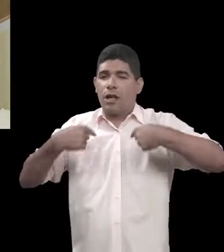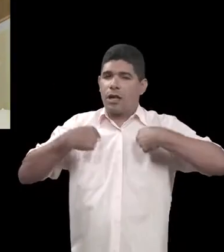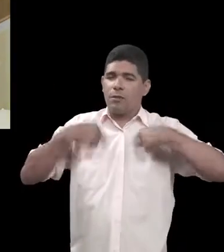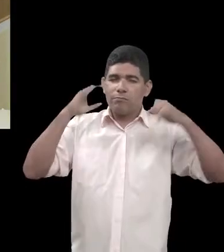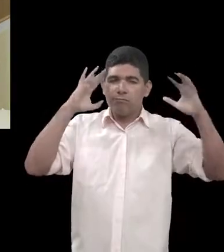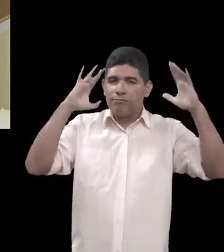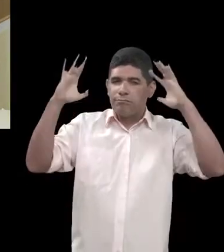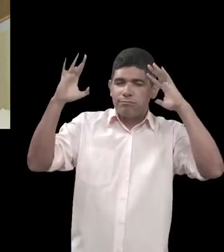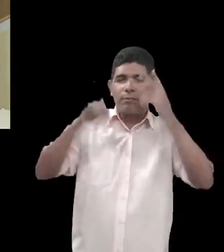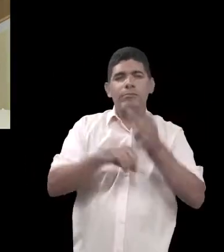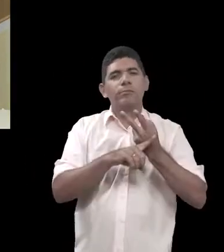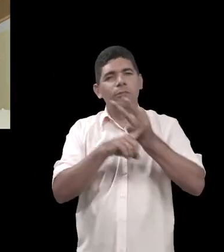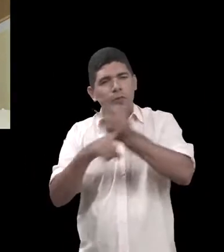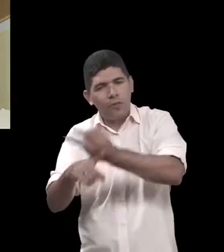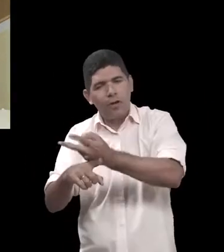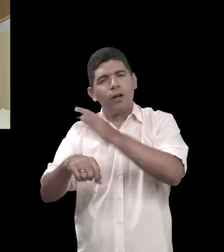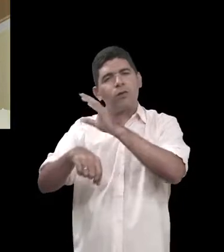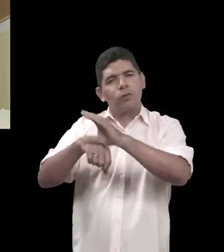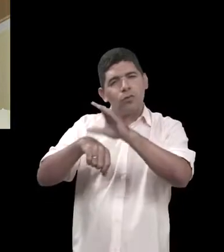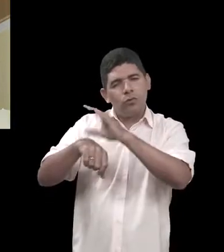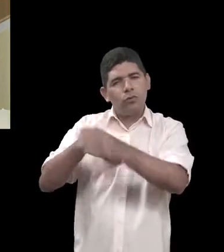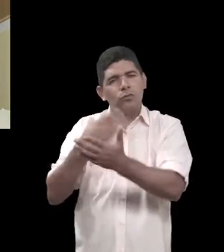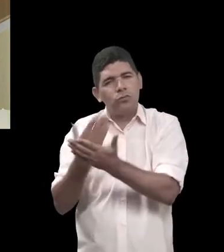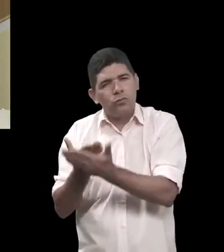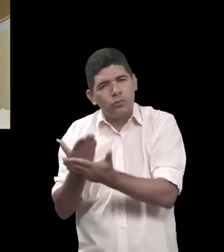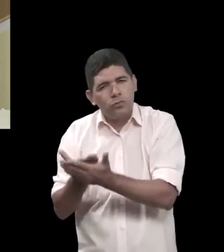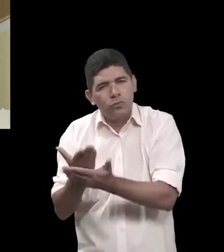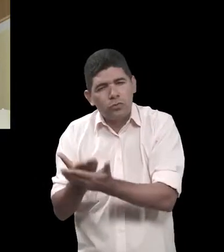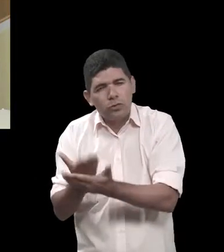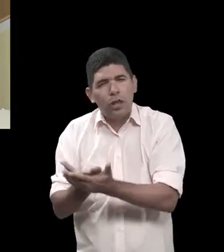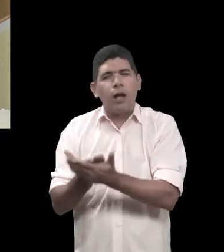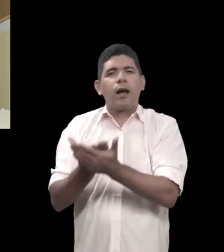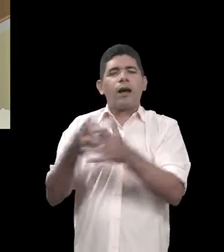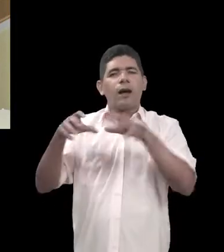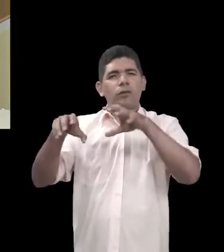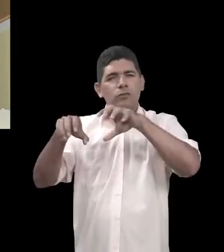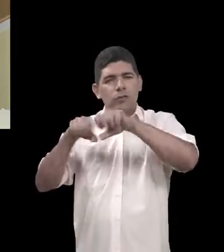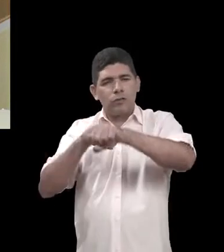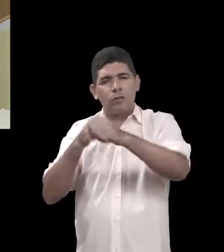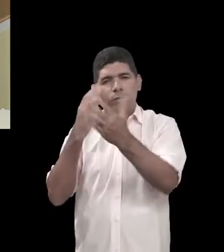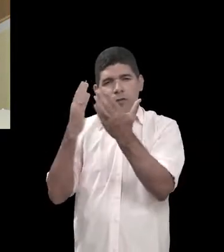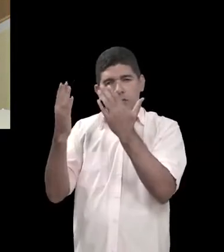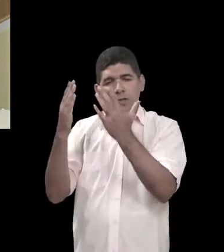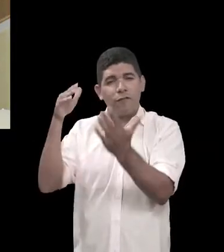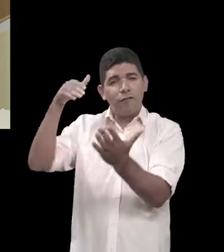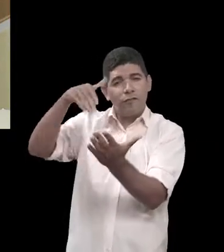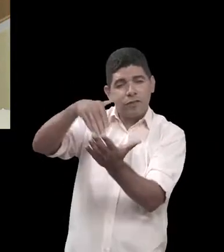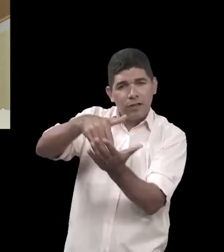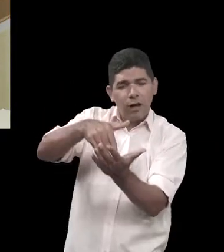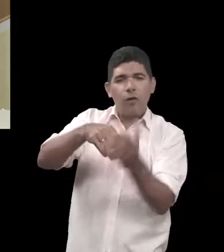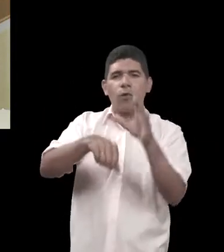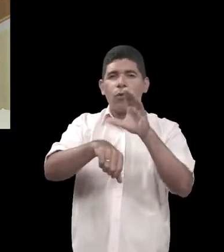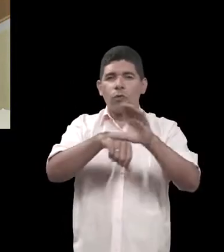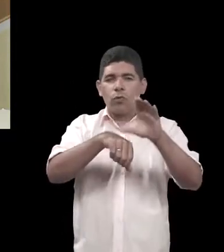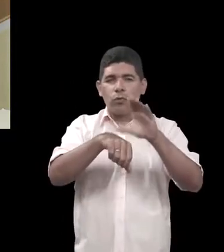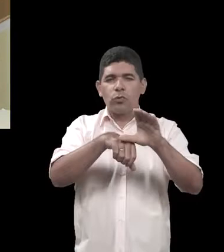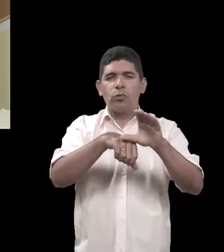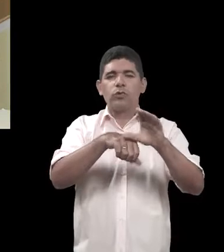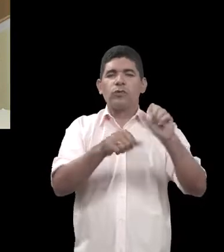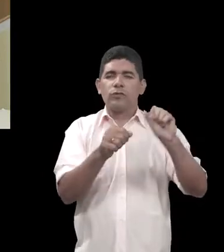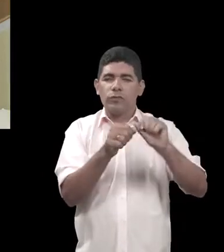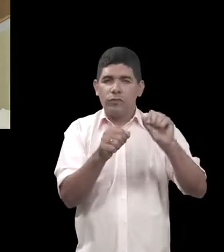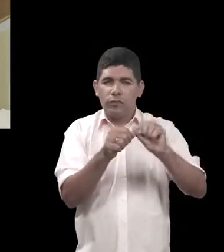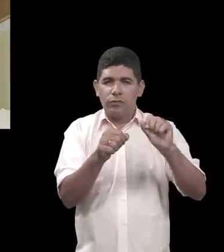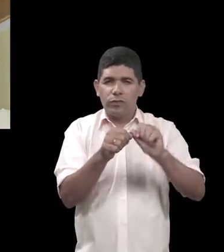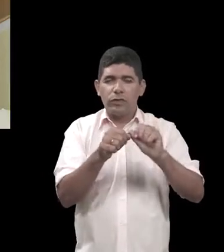curso. E aí fui estudando ao longo ainda no final da minha graduação, fiz um curso, fui atender uma pessoa surda que chegou no serviço escola que eu